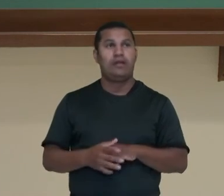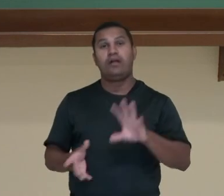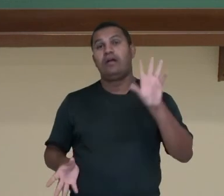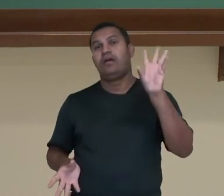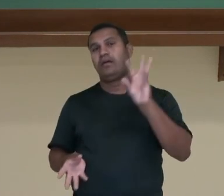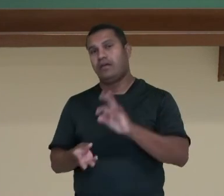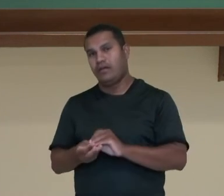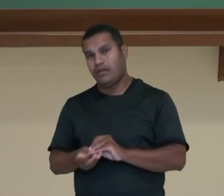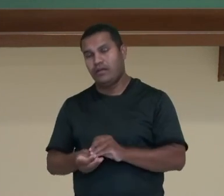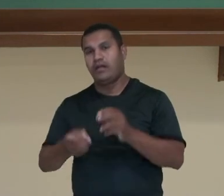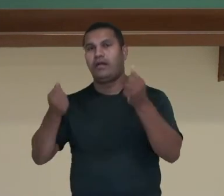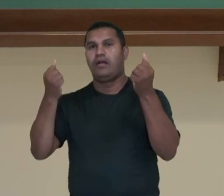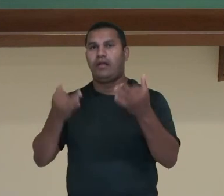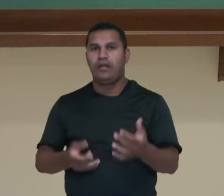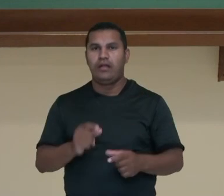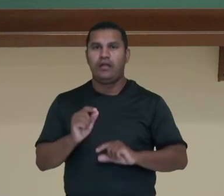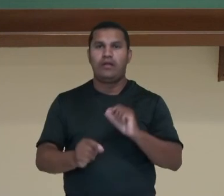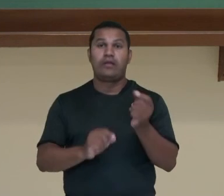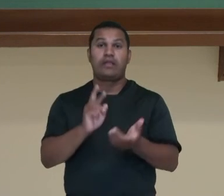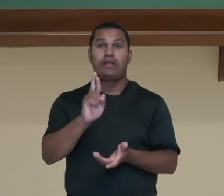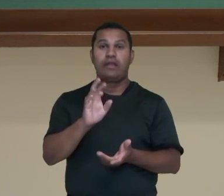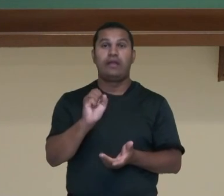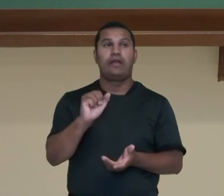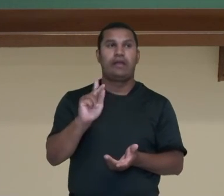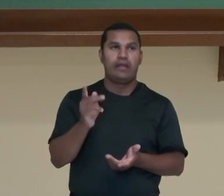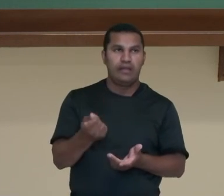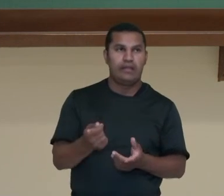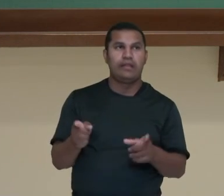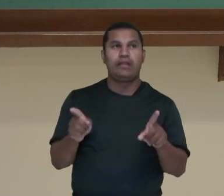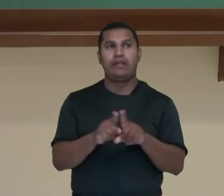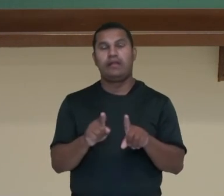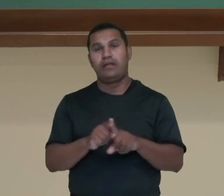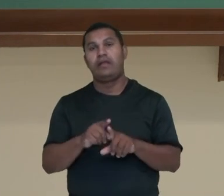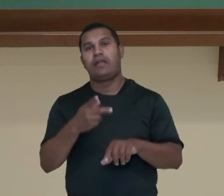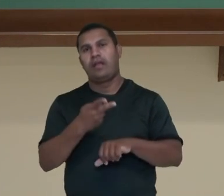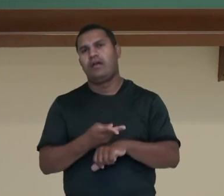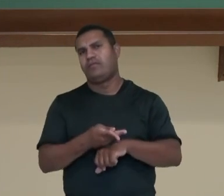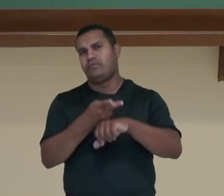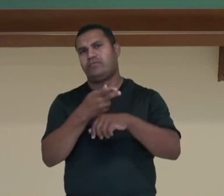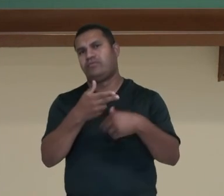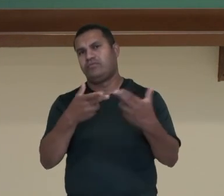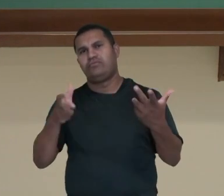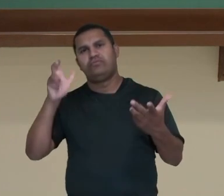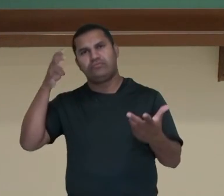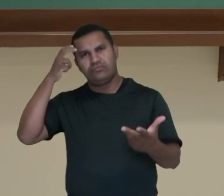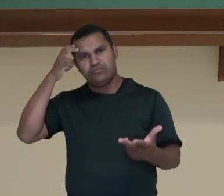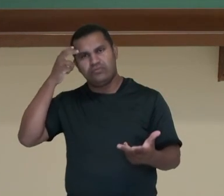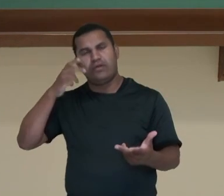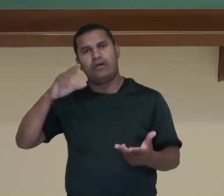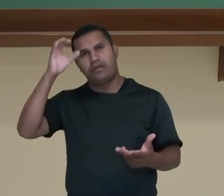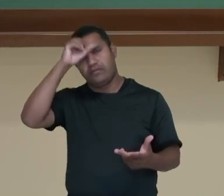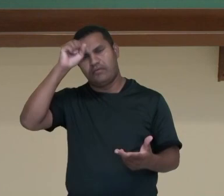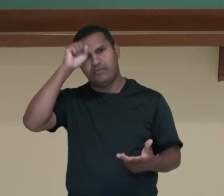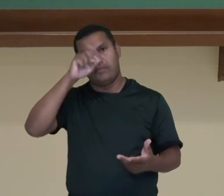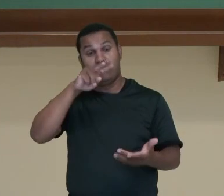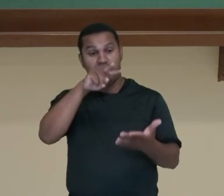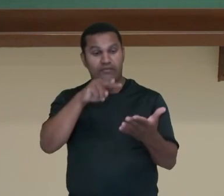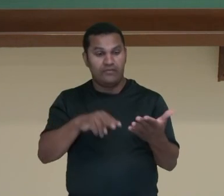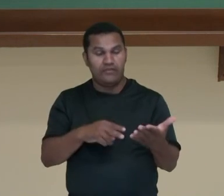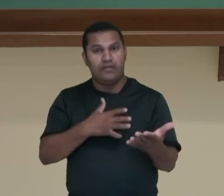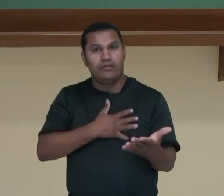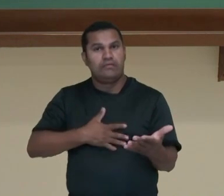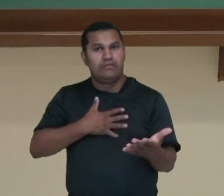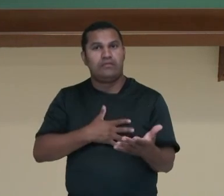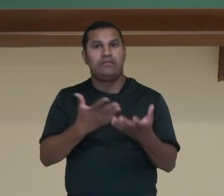cultural. Resenha pode ser crítica ou descritiva. Conhecemos os elementos desse gênero textual do campo midiático e jornalístico. Lemos